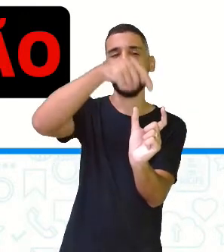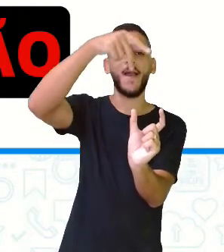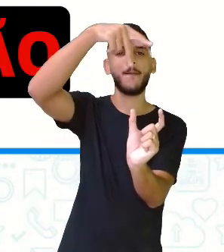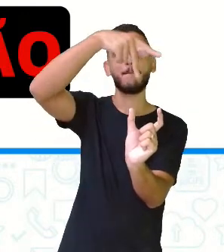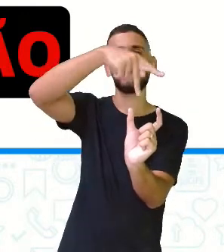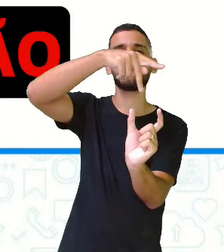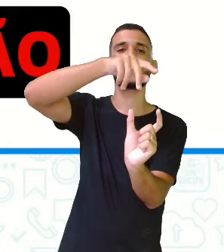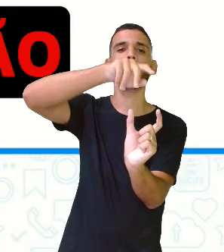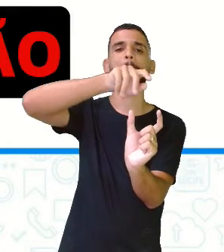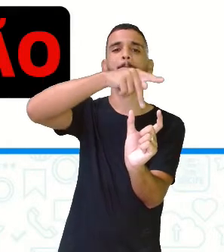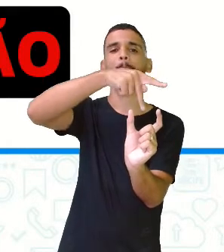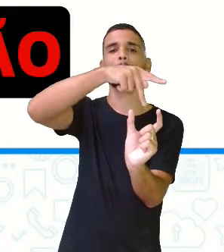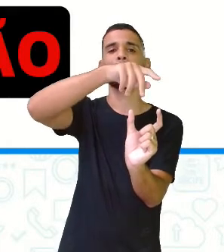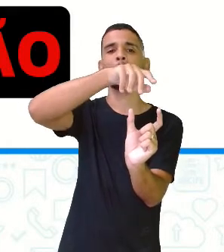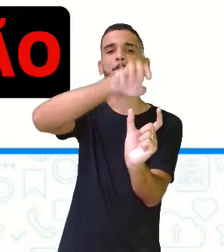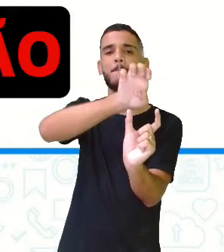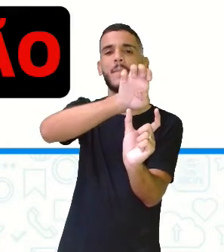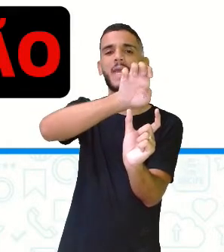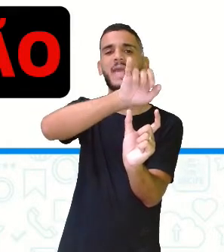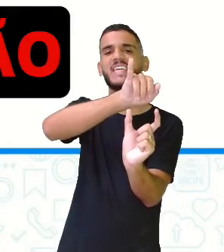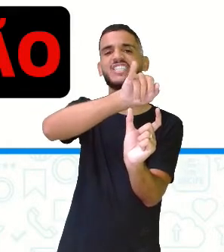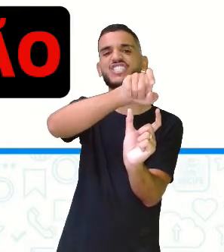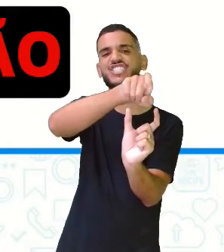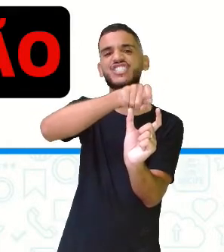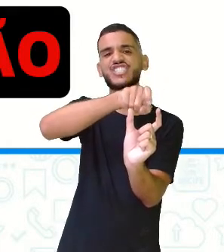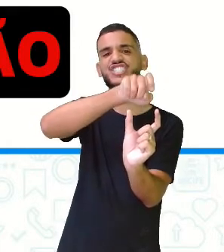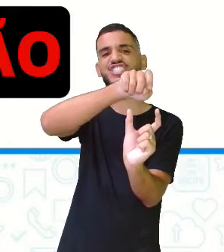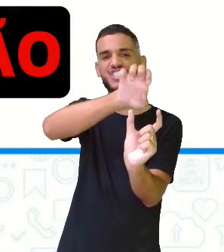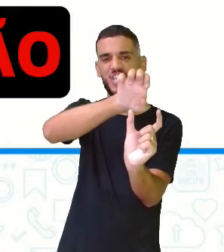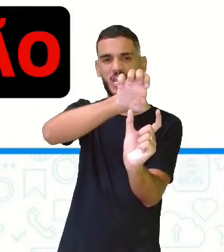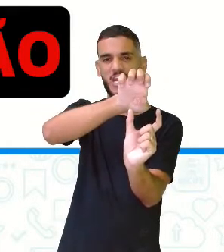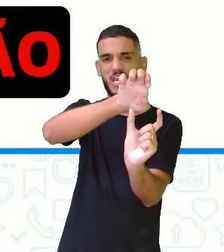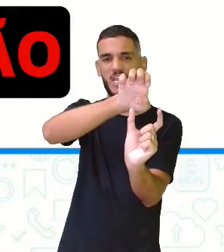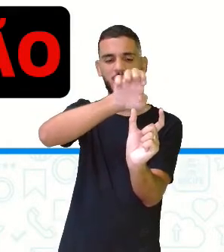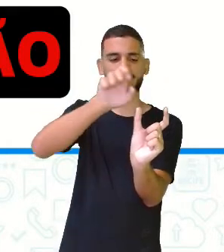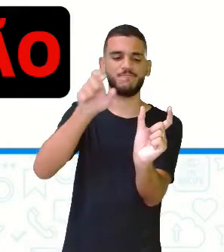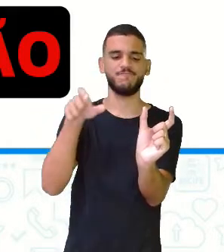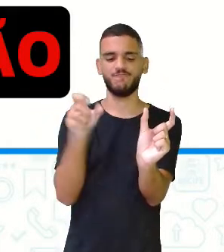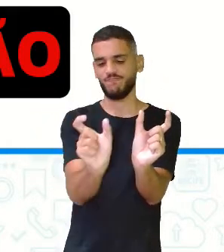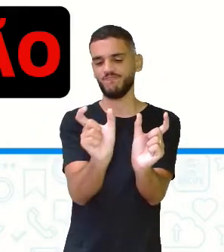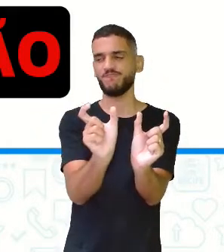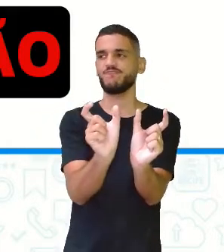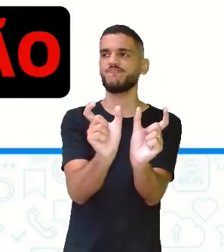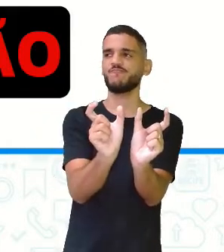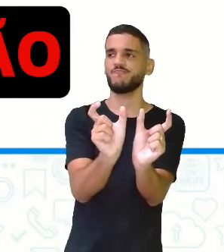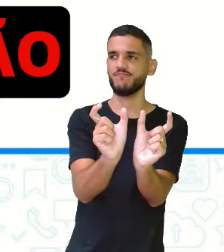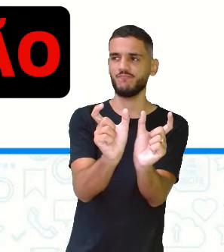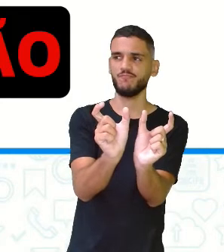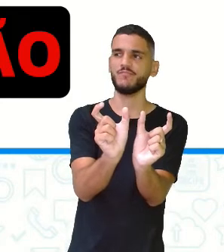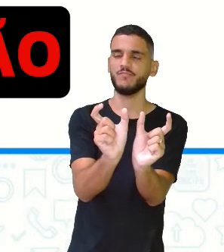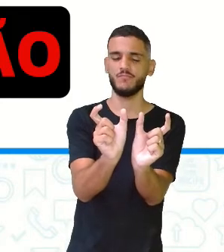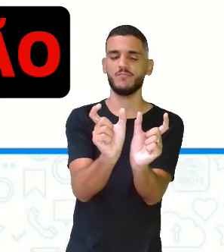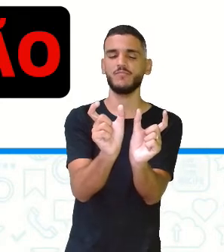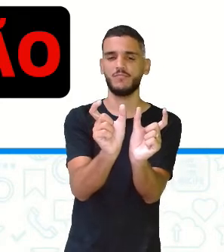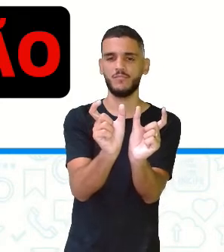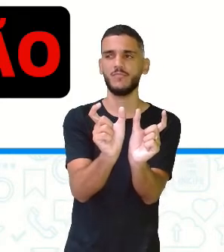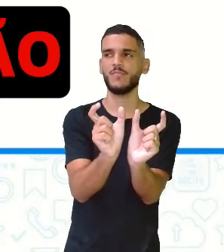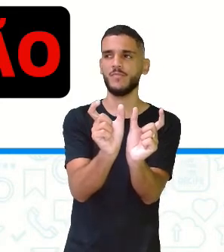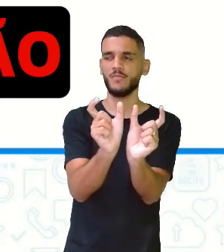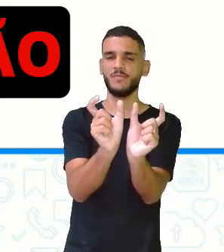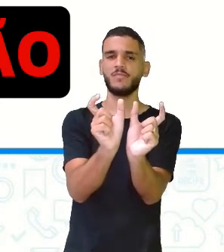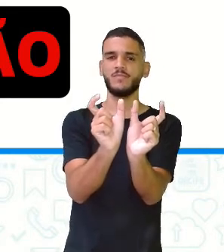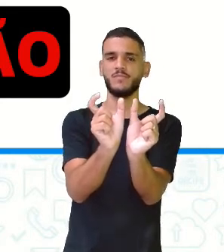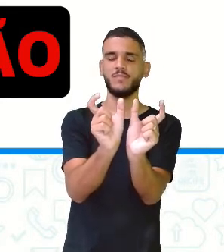palavra peixe, e na história ele mostra claramente qual é a primeira parte desta palavra. Ela vai até o X, né? Quando